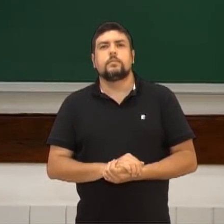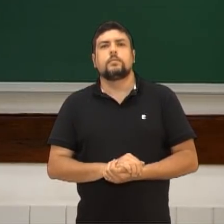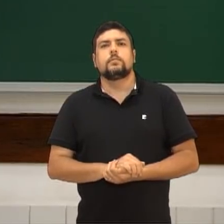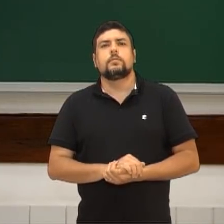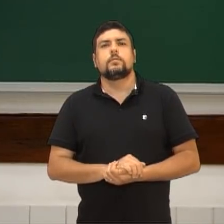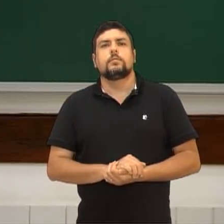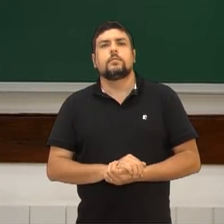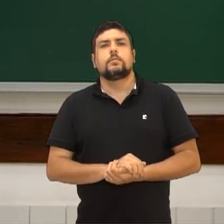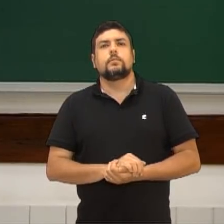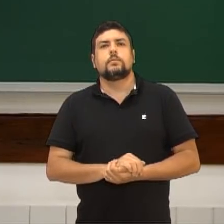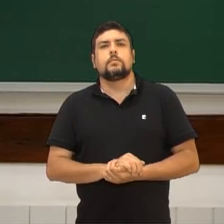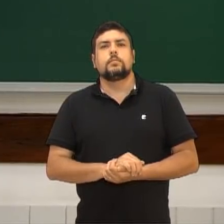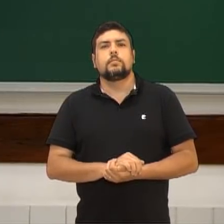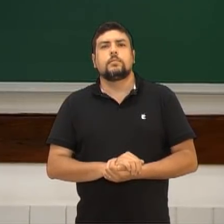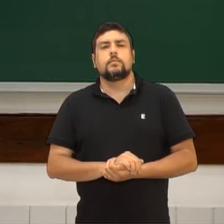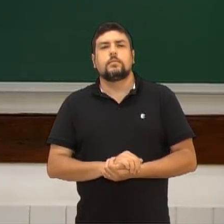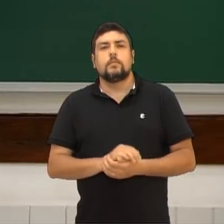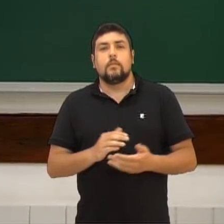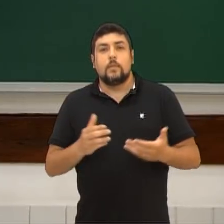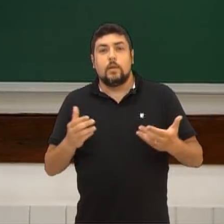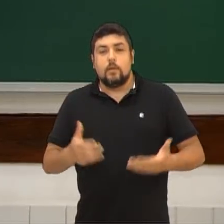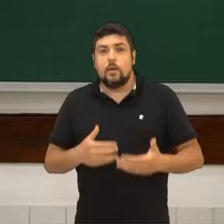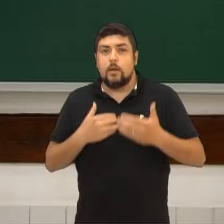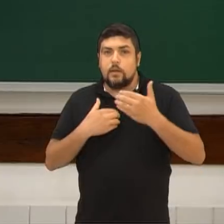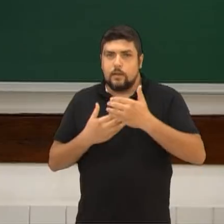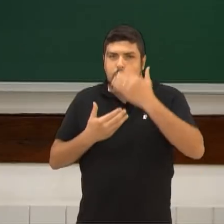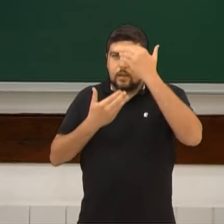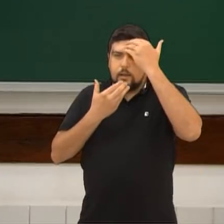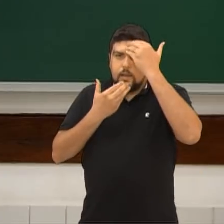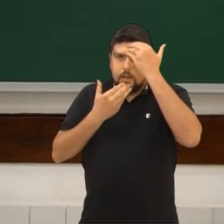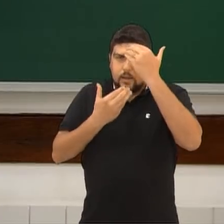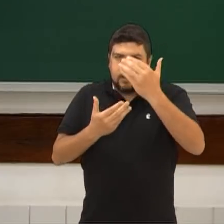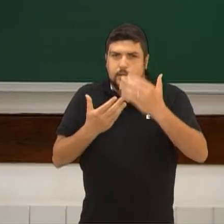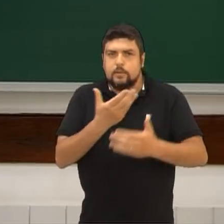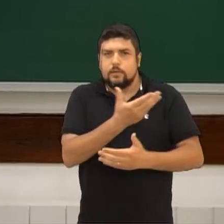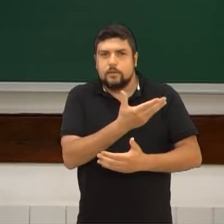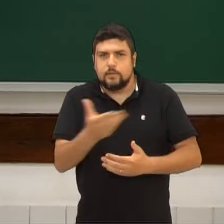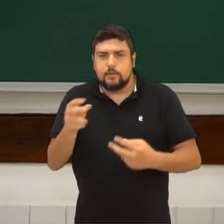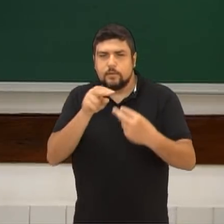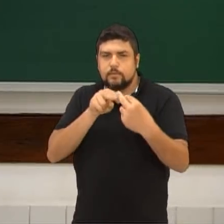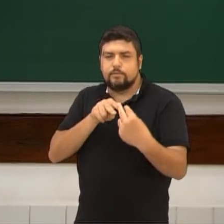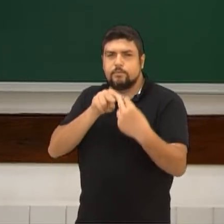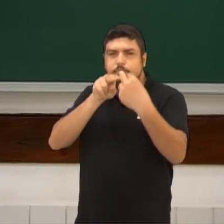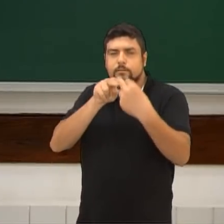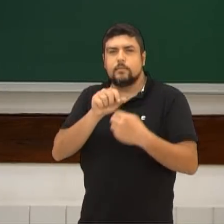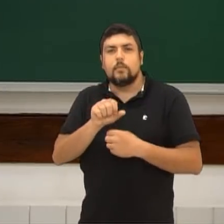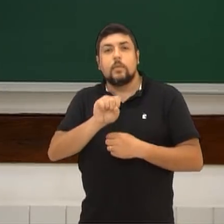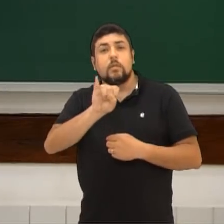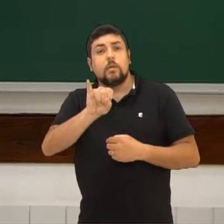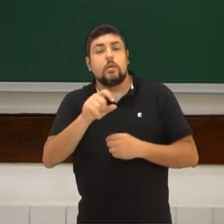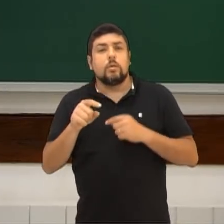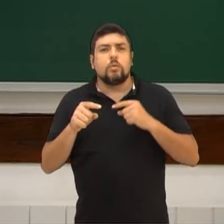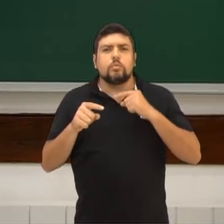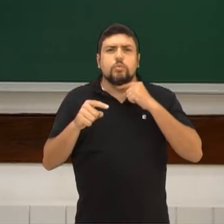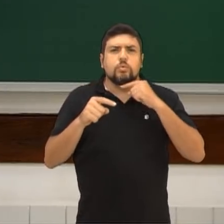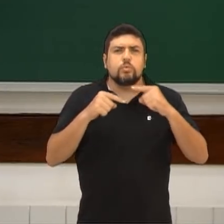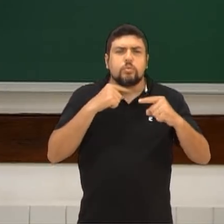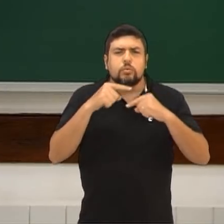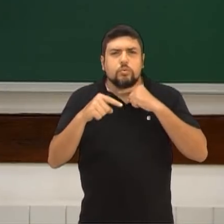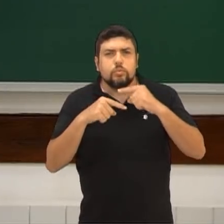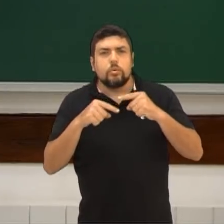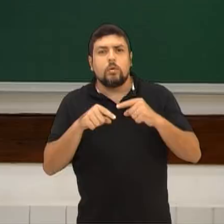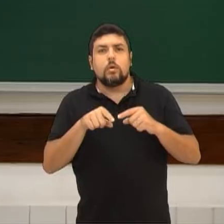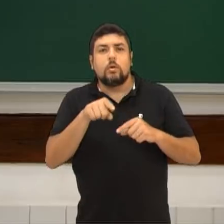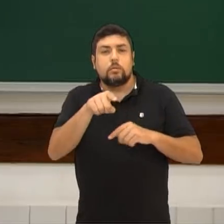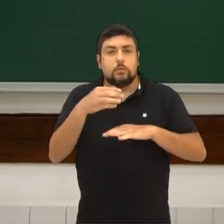Então, o professor aí gostaria de agradecer esse acompanhamento da aula de vocês. Qualquer dúvida, não esqueça de entrar